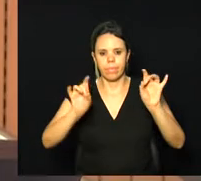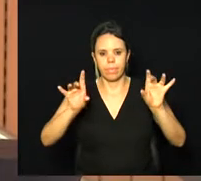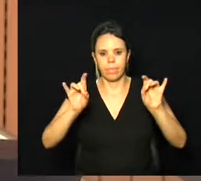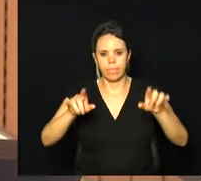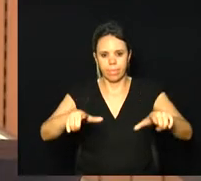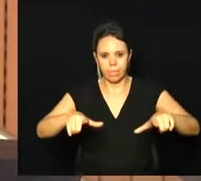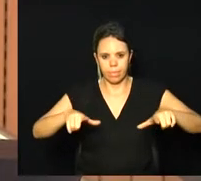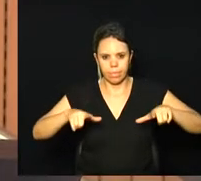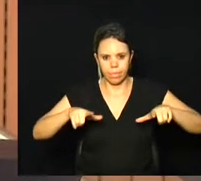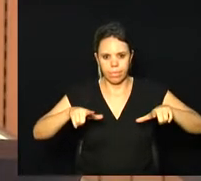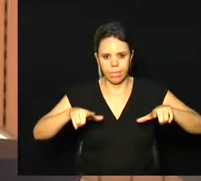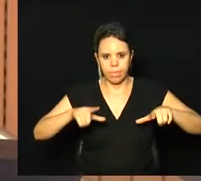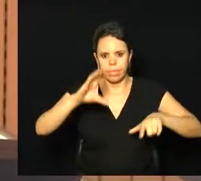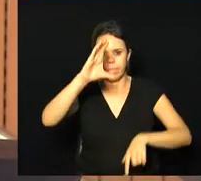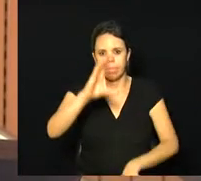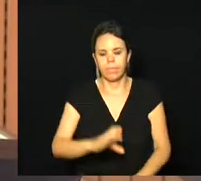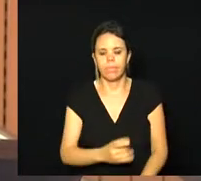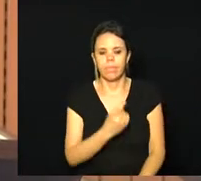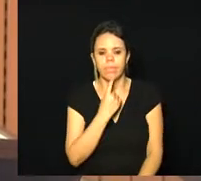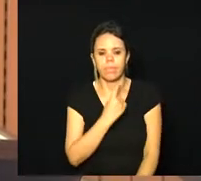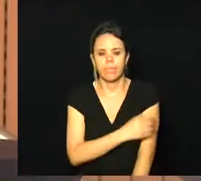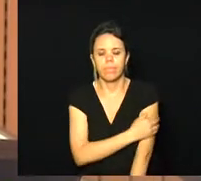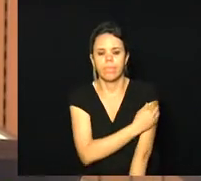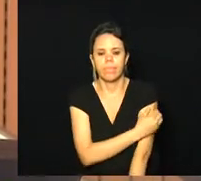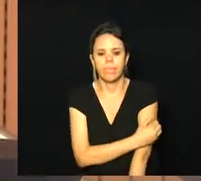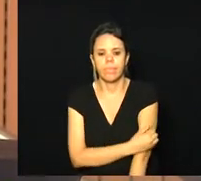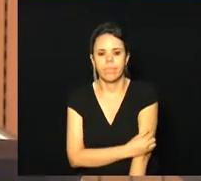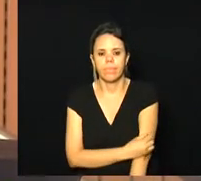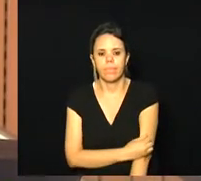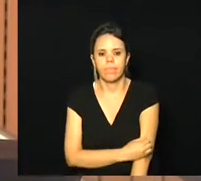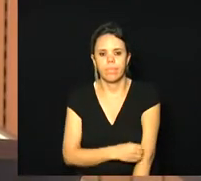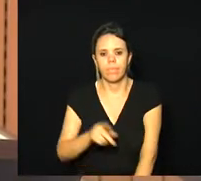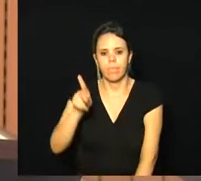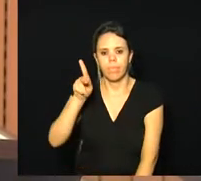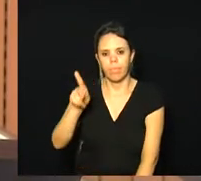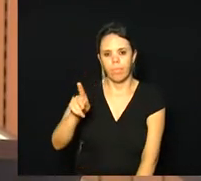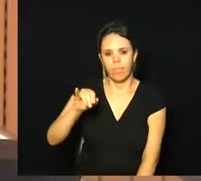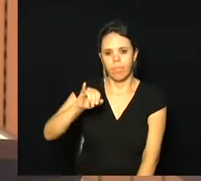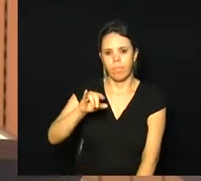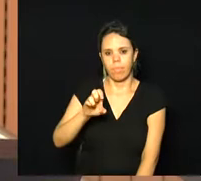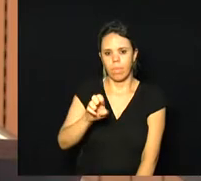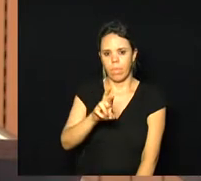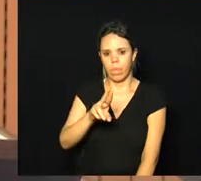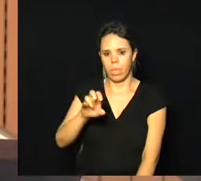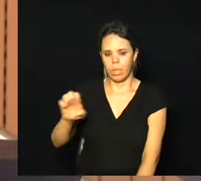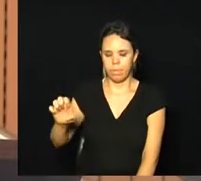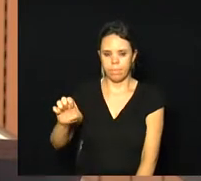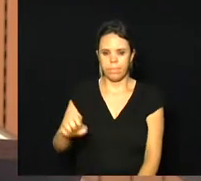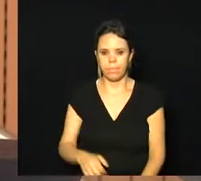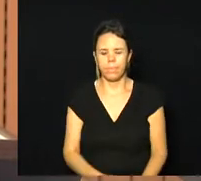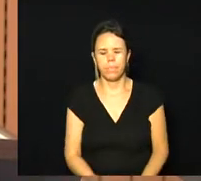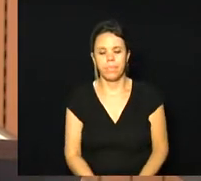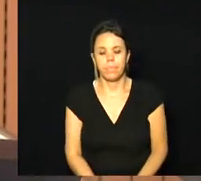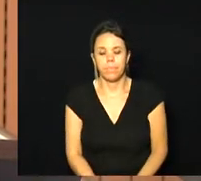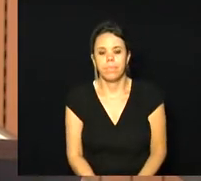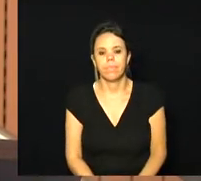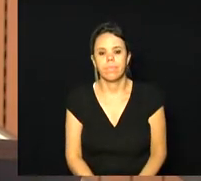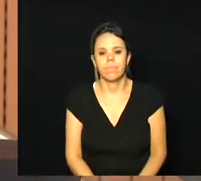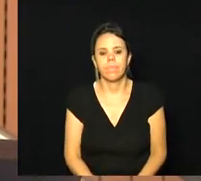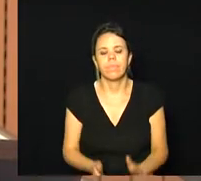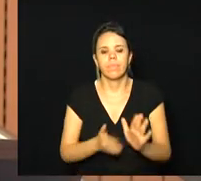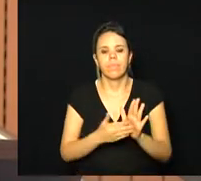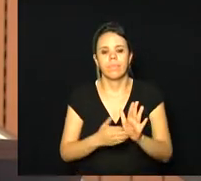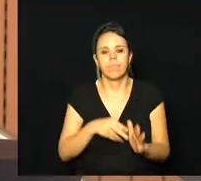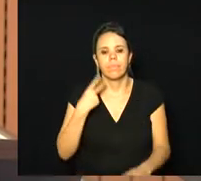entrega de título de cidadão campineiro a Pierre Henrique Santiago Silva, por